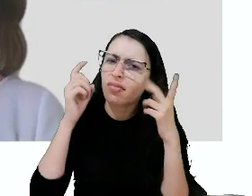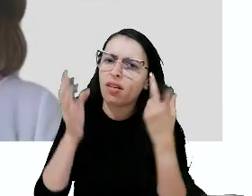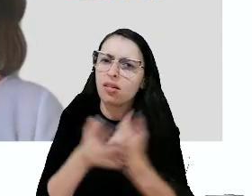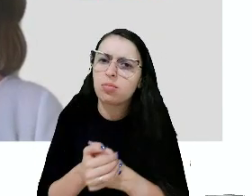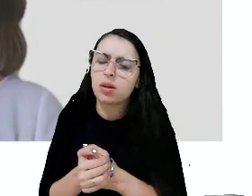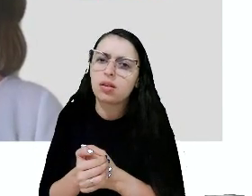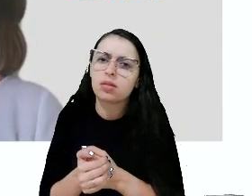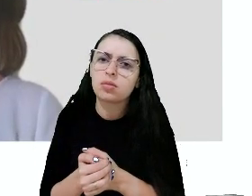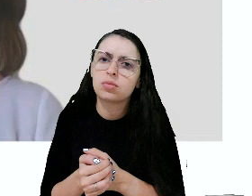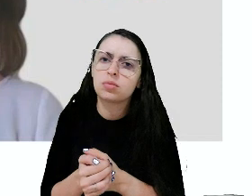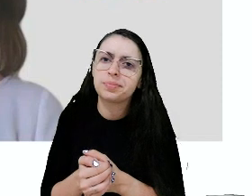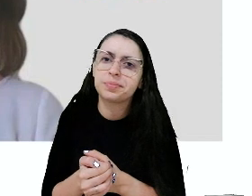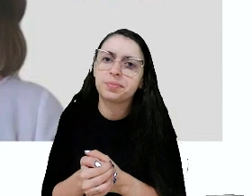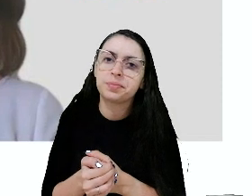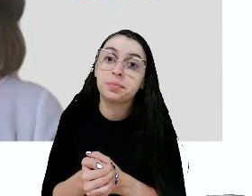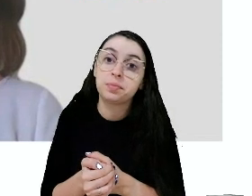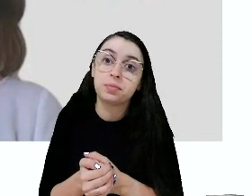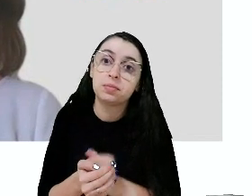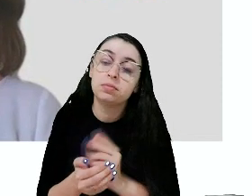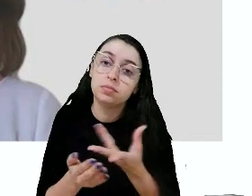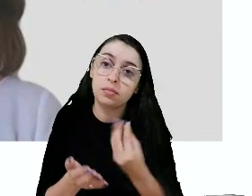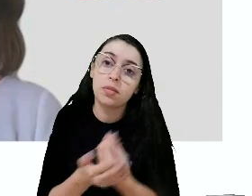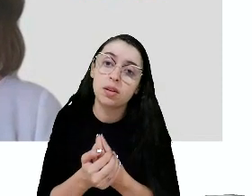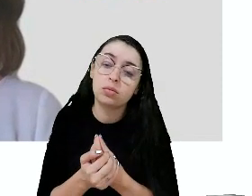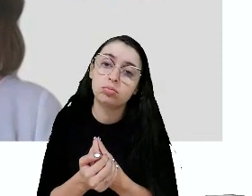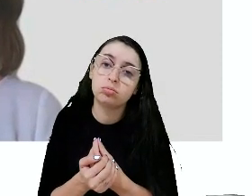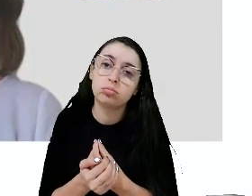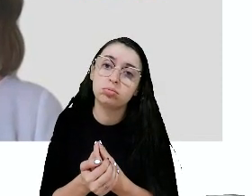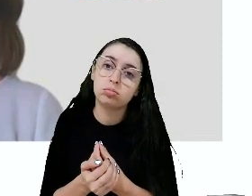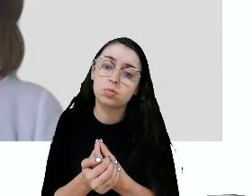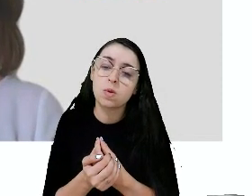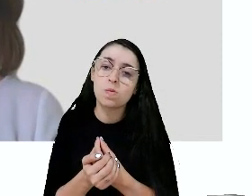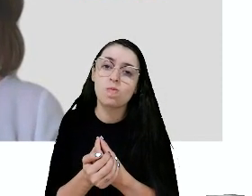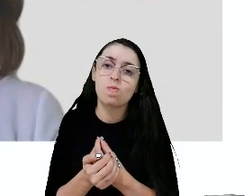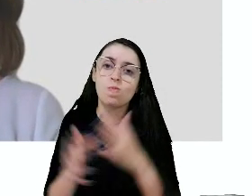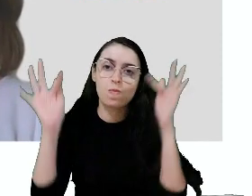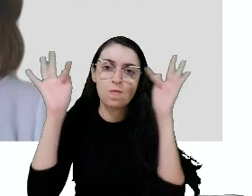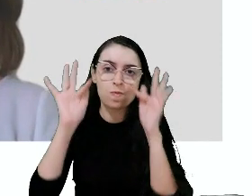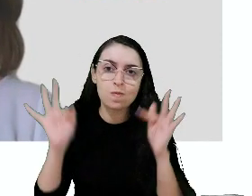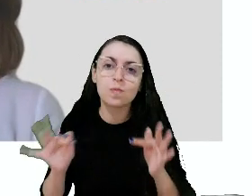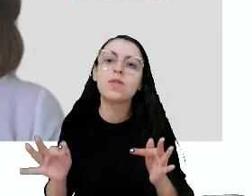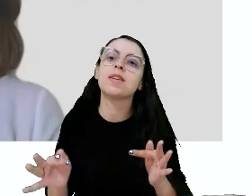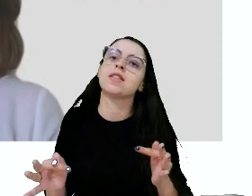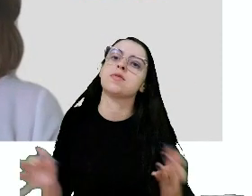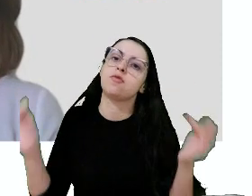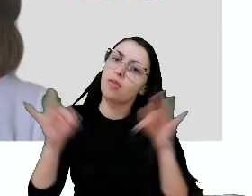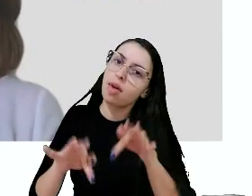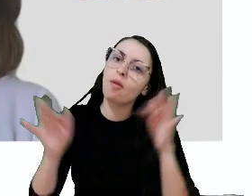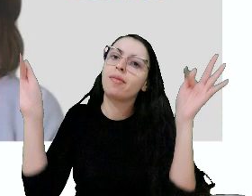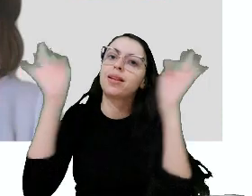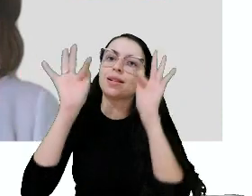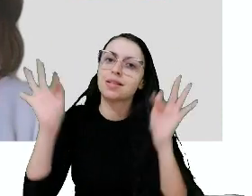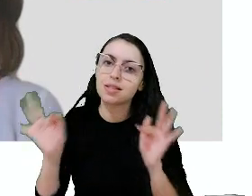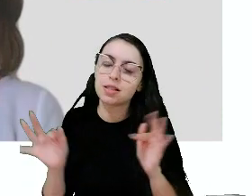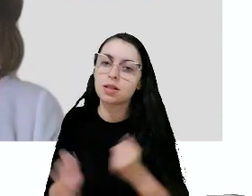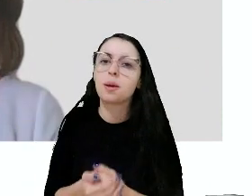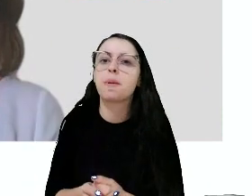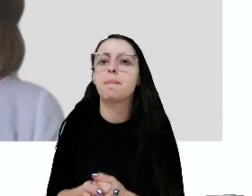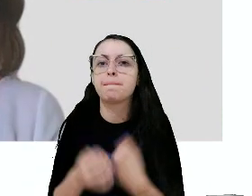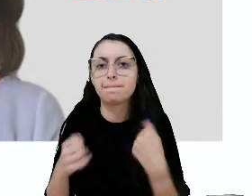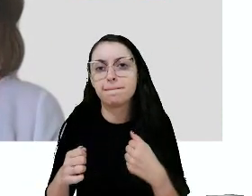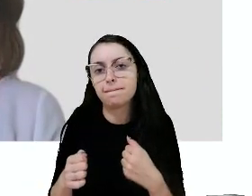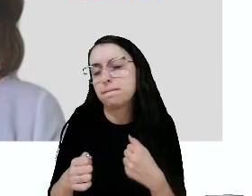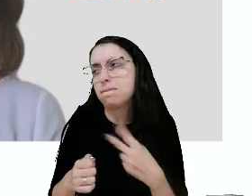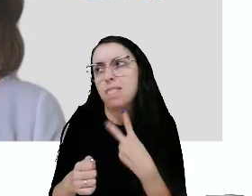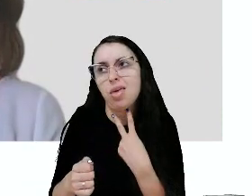nós. E o caso é que, então, esse caso, felizmente, teve um final feliz, que não se pode falar final feliz